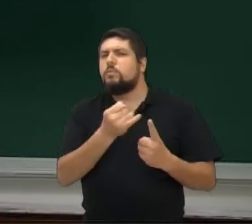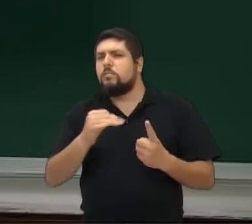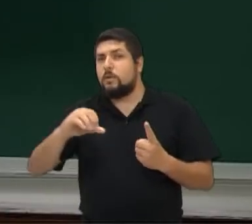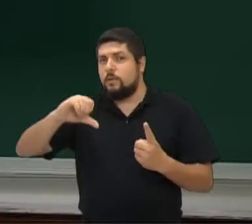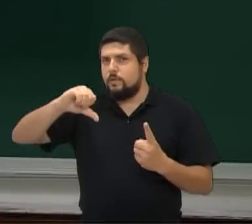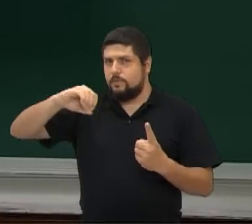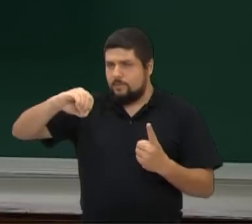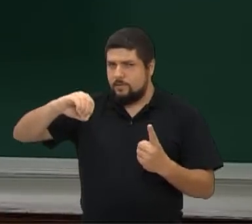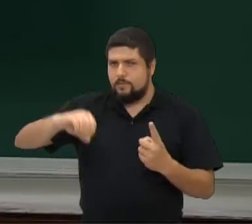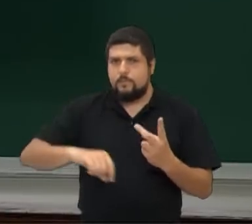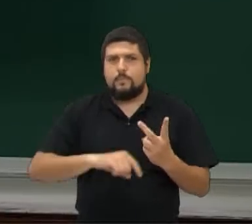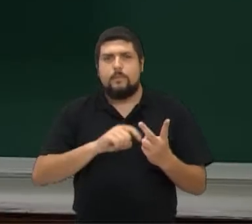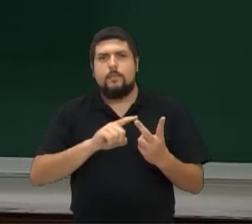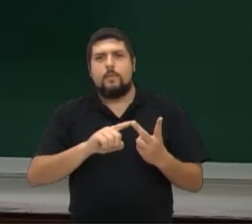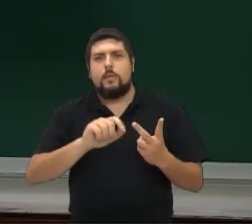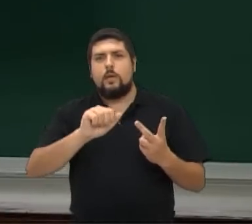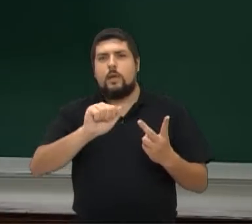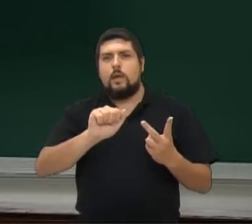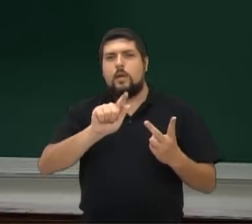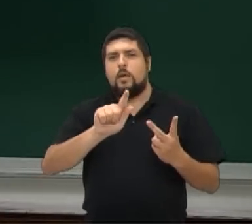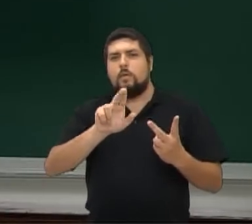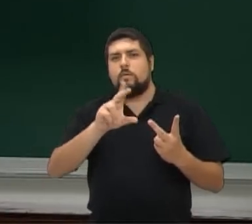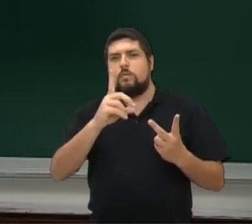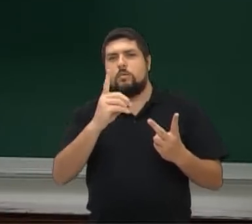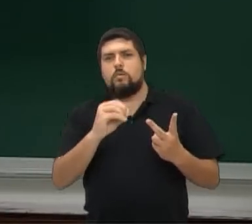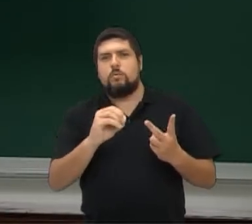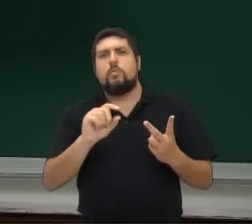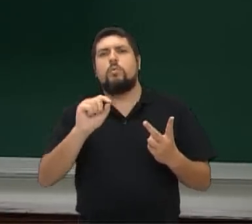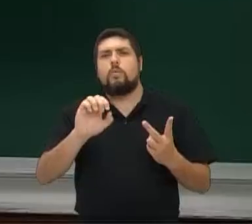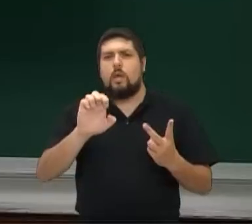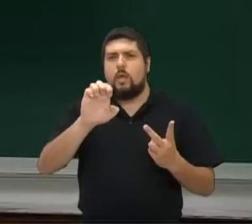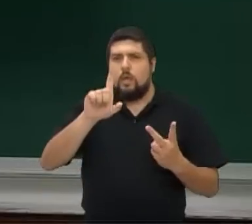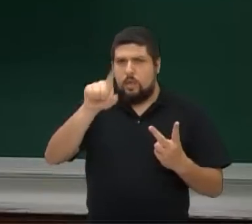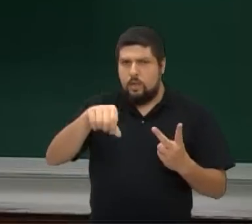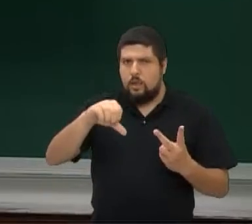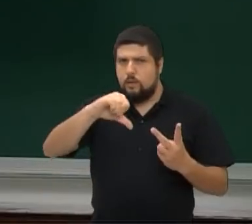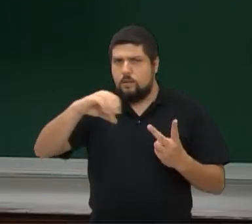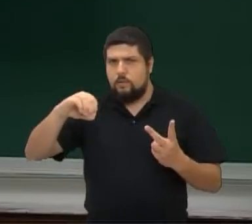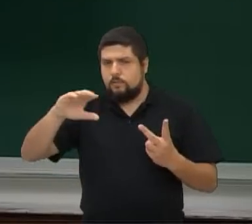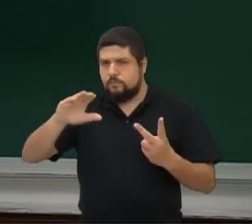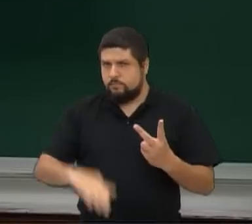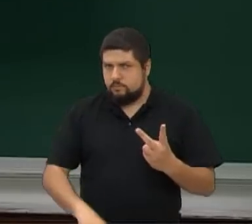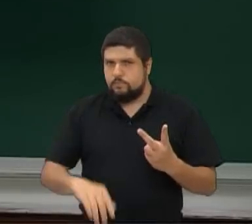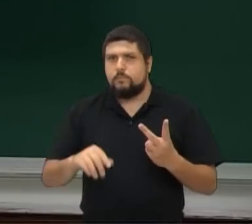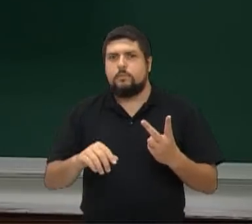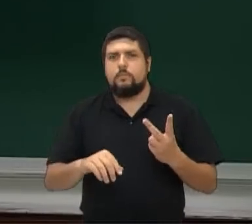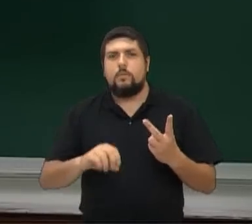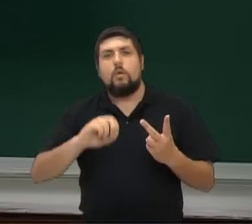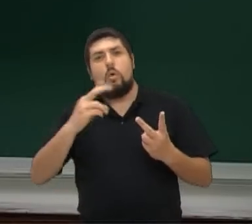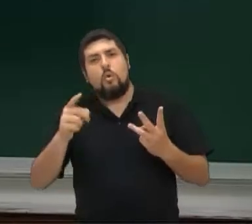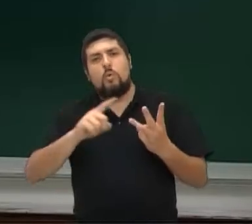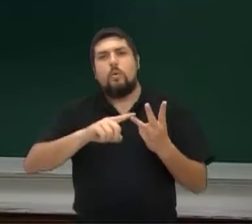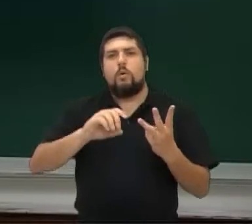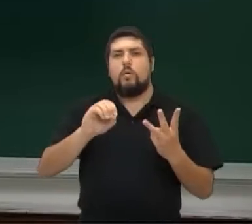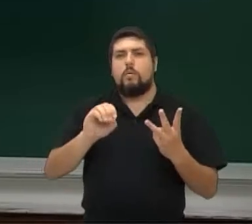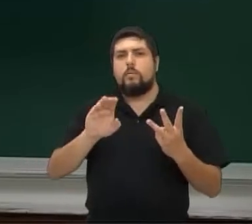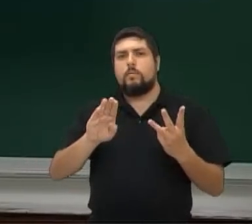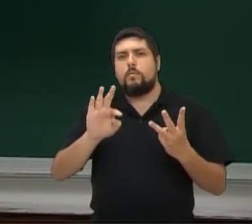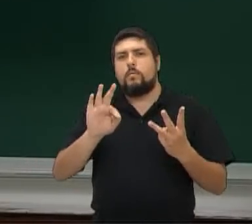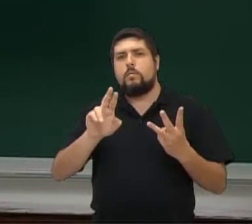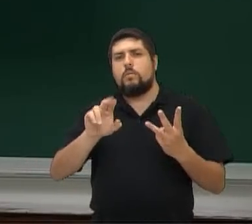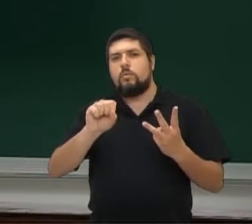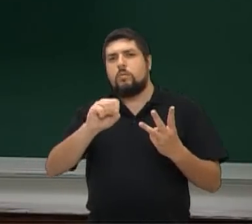graus, em ângulo agudo, que é o ângulo menor que 90 graus, ou em ângulo obtuso, que é o